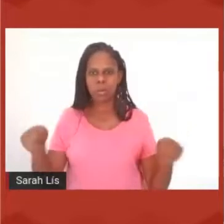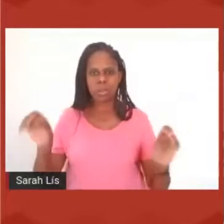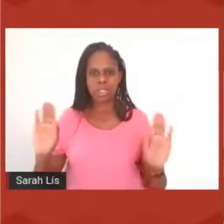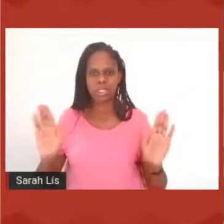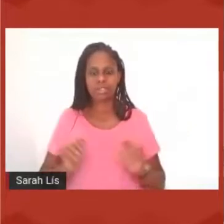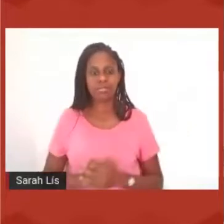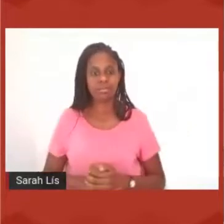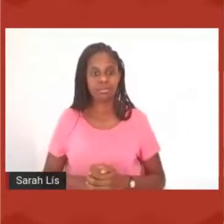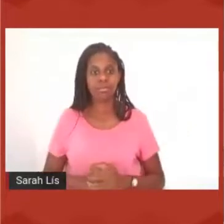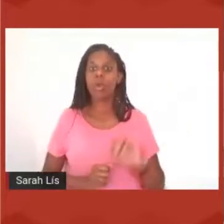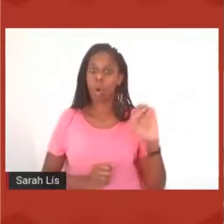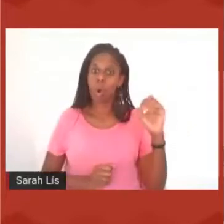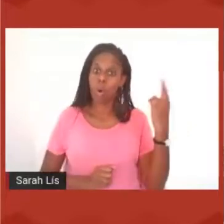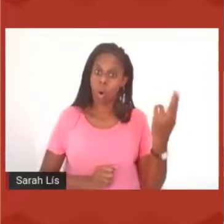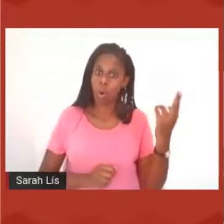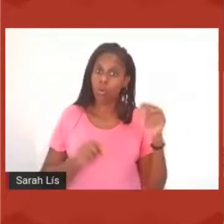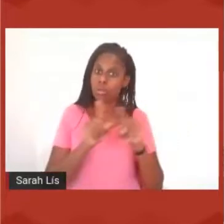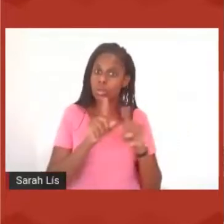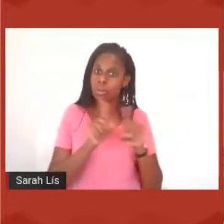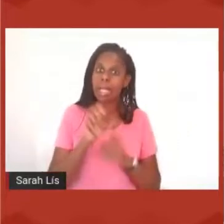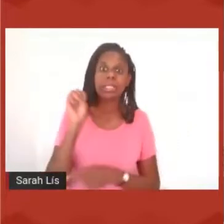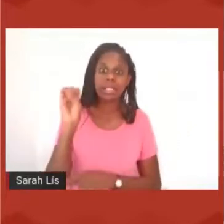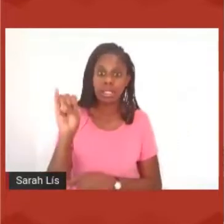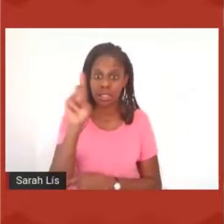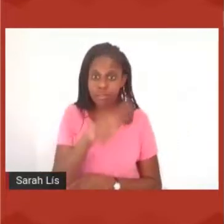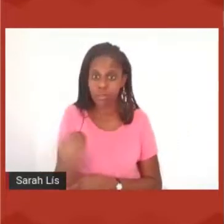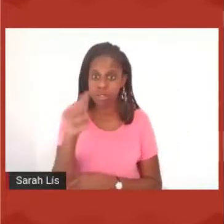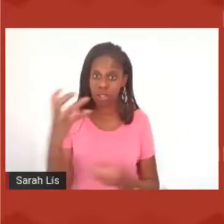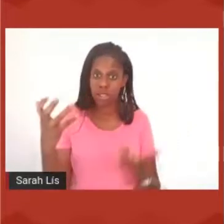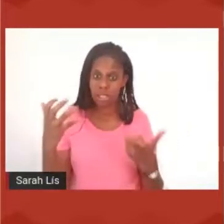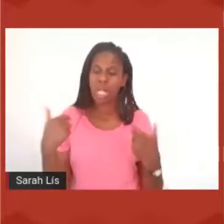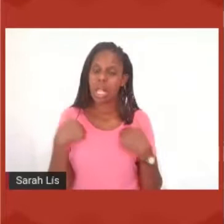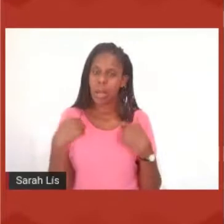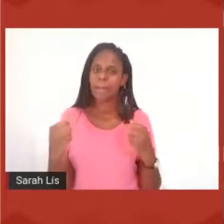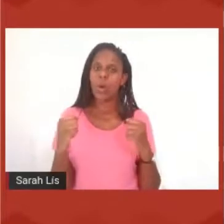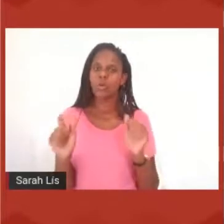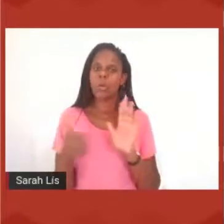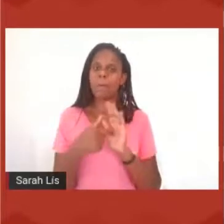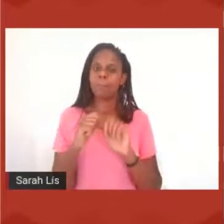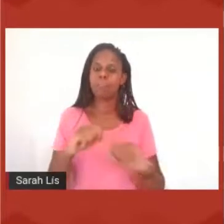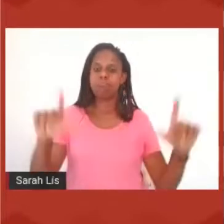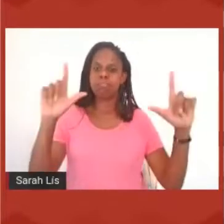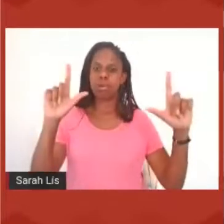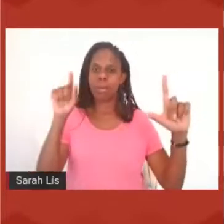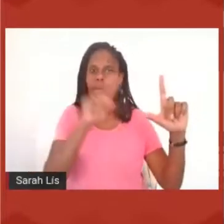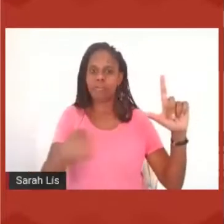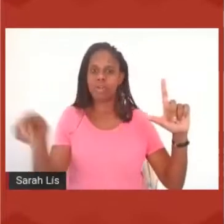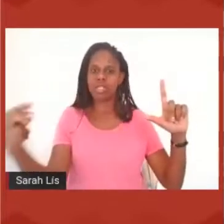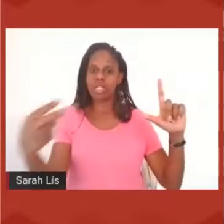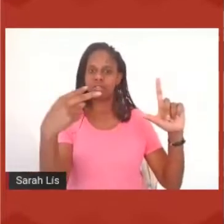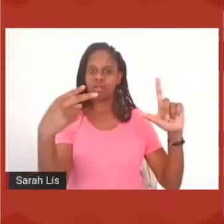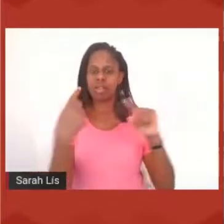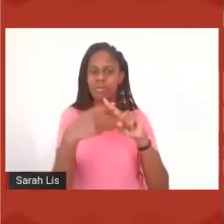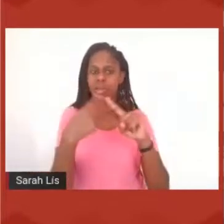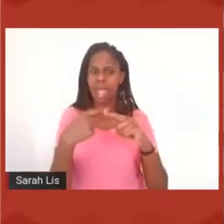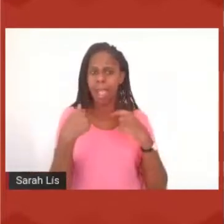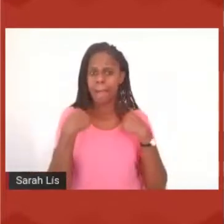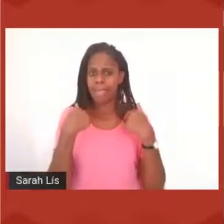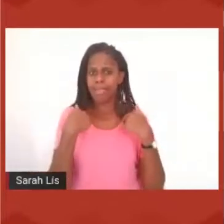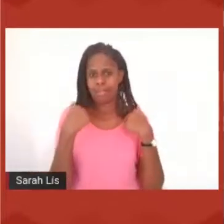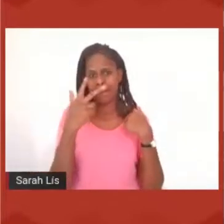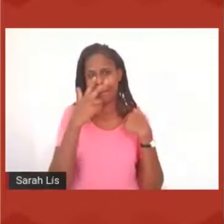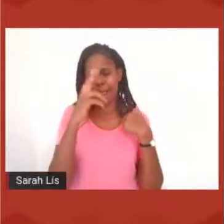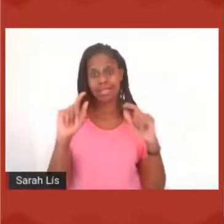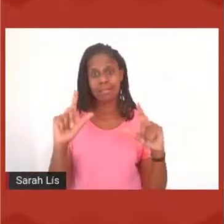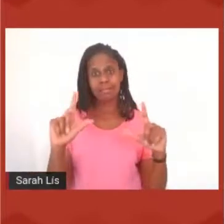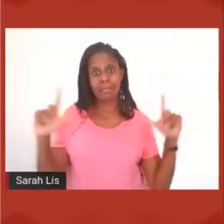compartilhar, tá? Pode ser, Armando? Fiquem à vontade. Eu acho que até a visualização da minha sua parece estar em widescreen, a minha acho que vai aparecer um pouquinho